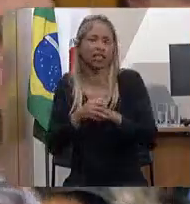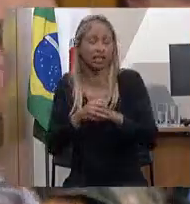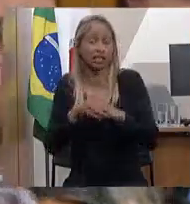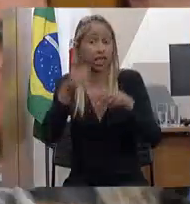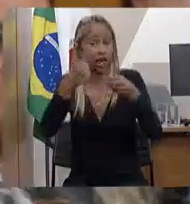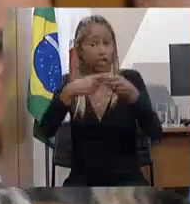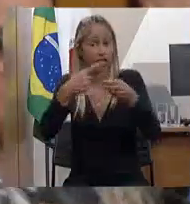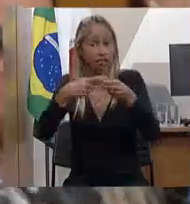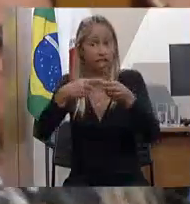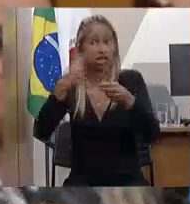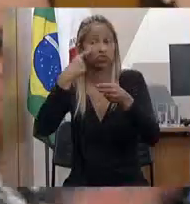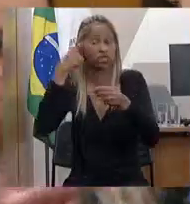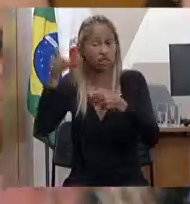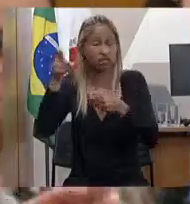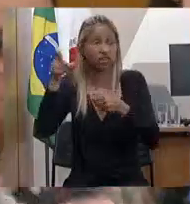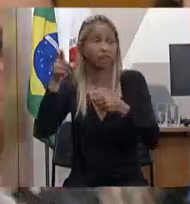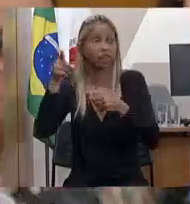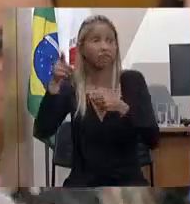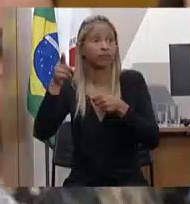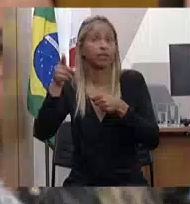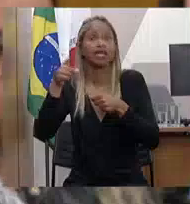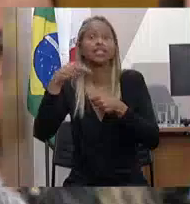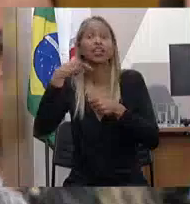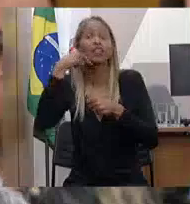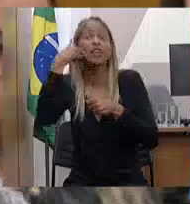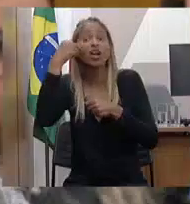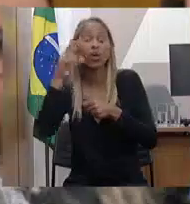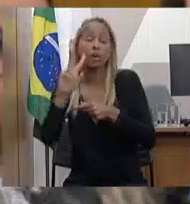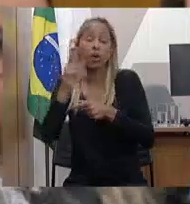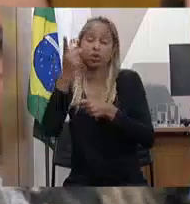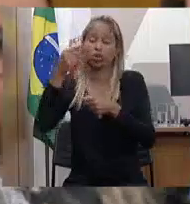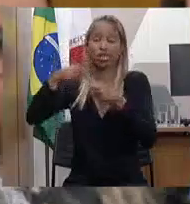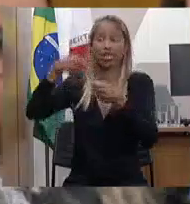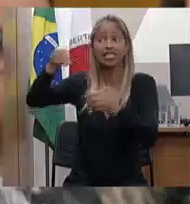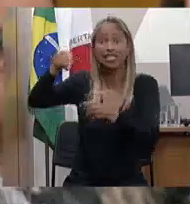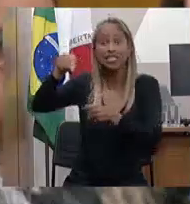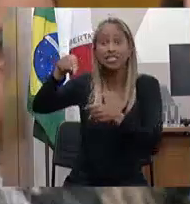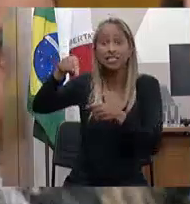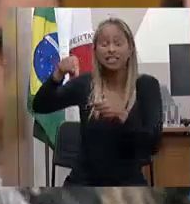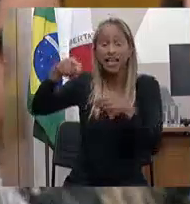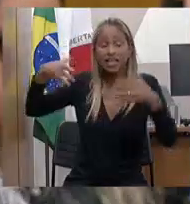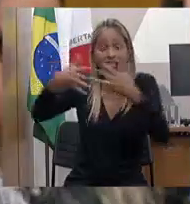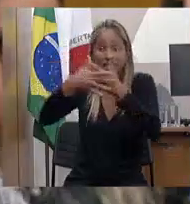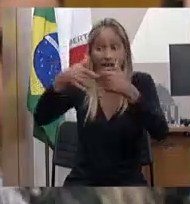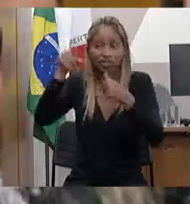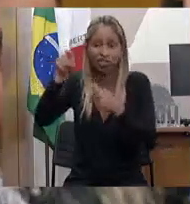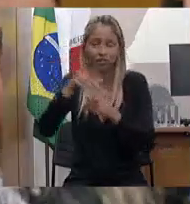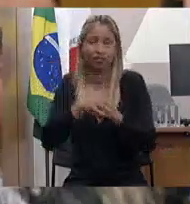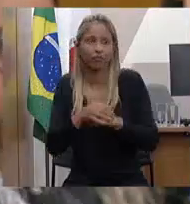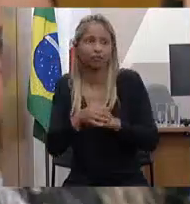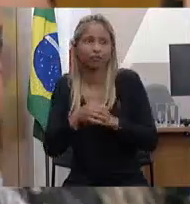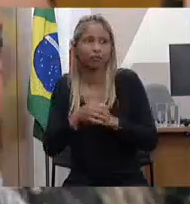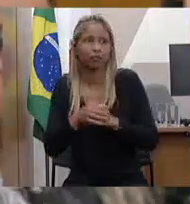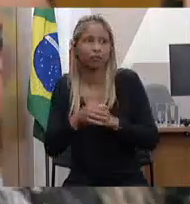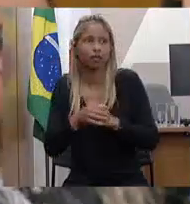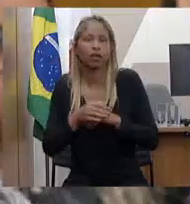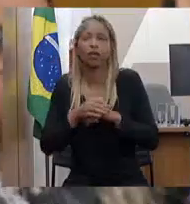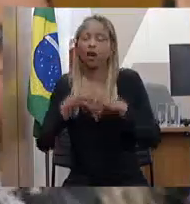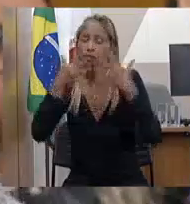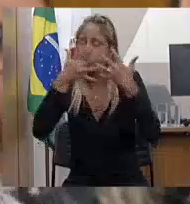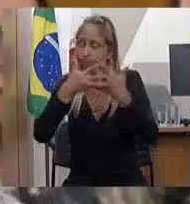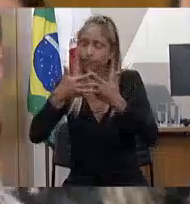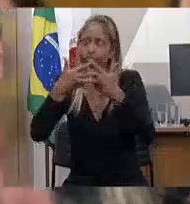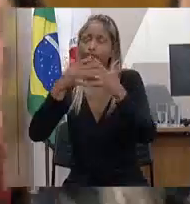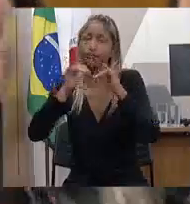da cidade que situação que está a gente anda você tem vergonha de andar em Belo Horizonte hoje gente que país é esse que nós estamos vivendo Então é isso que eu tinha um desabafo